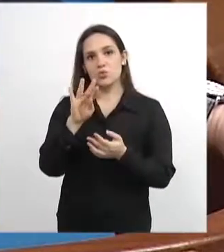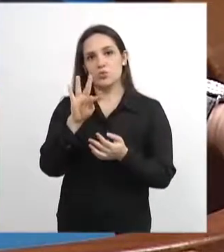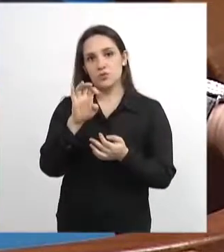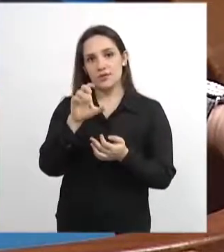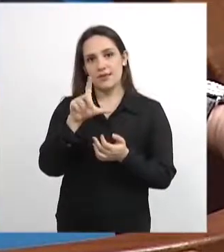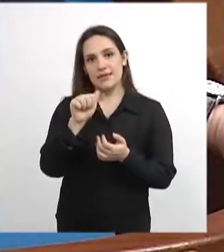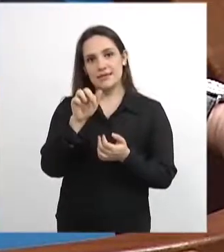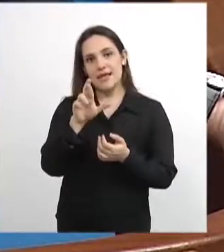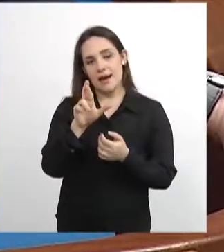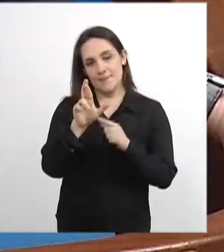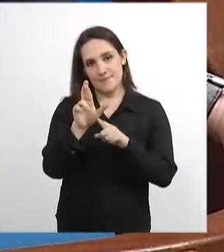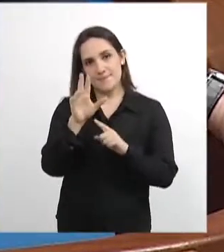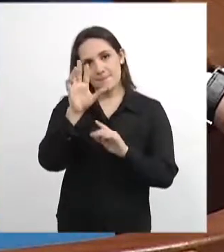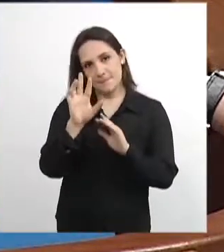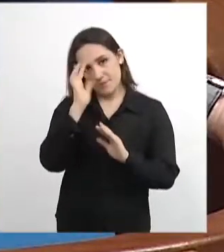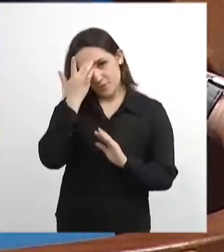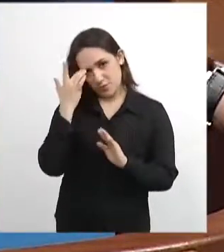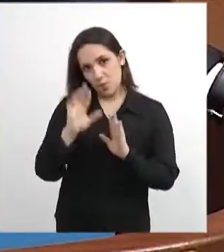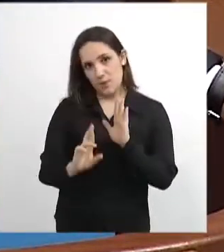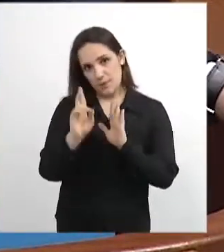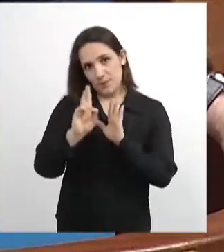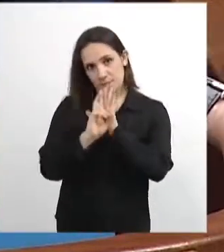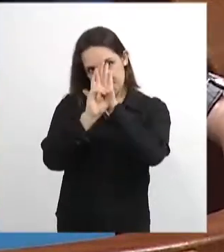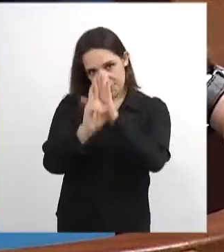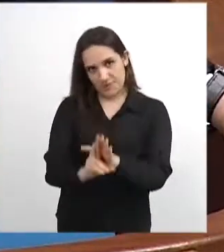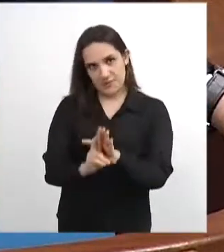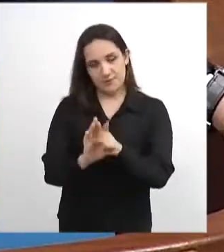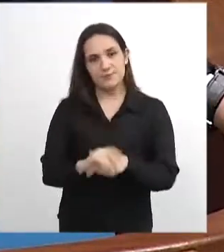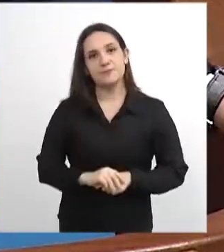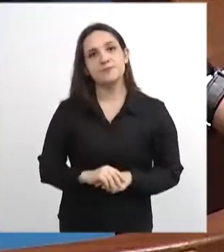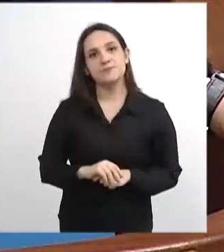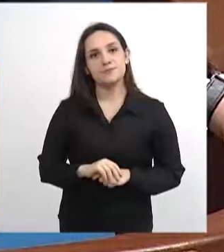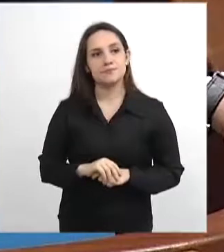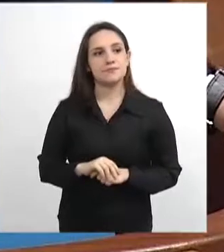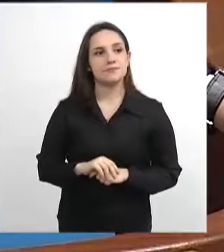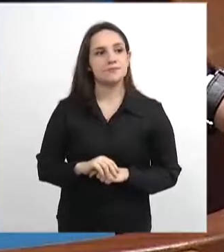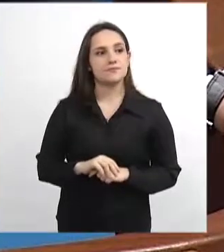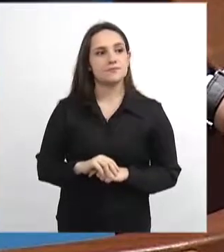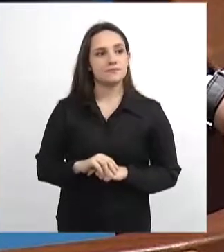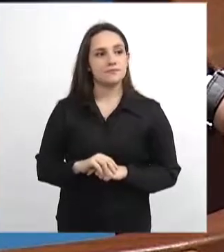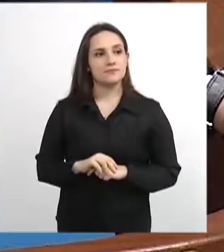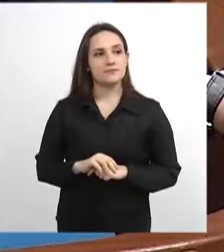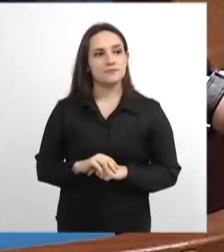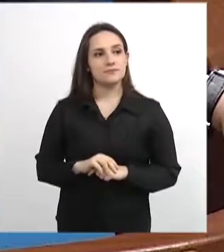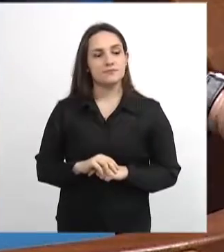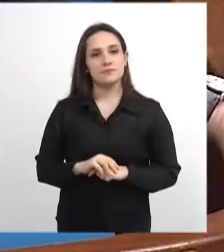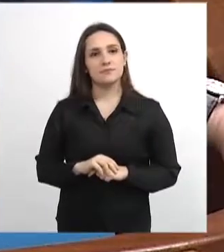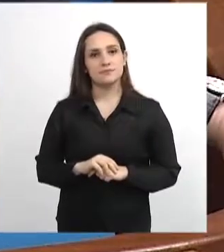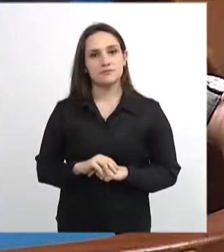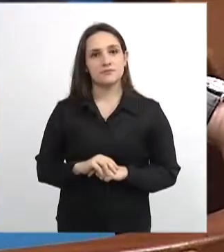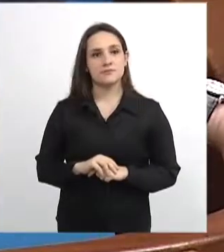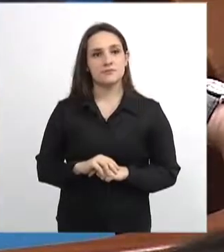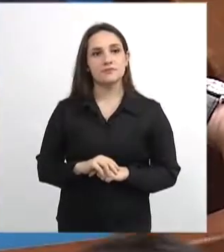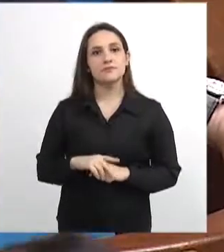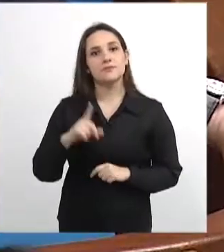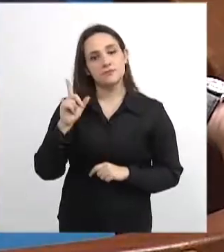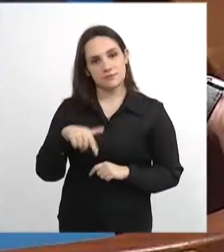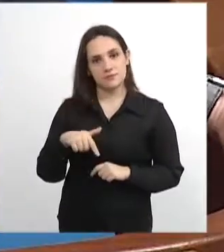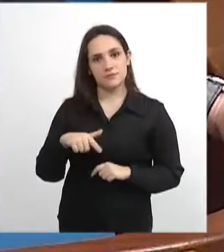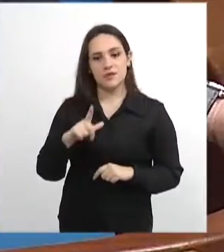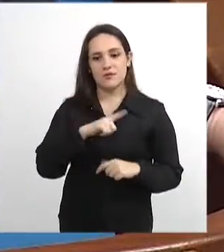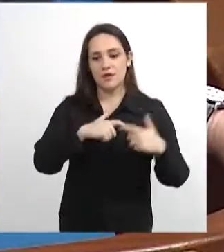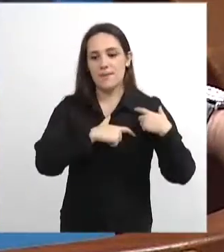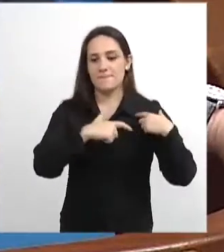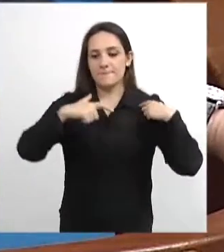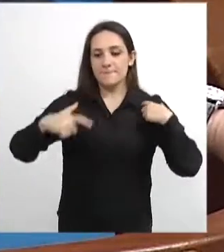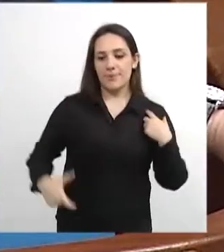escolha dos novos conselheiros tutelares. Eles tomam posse